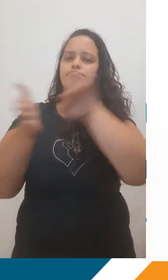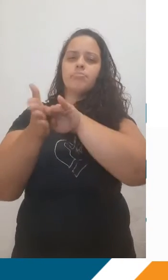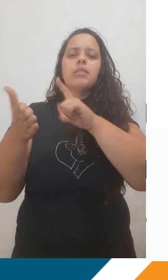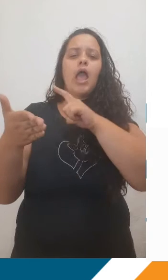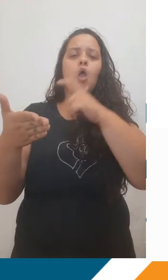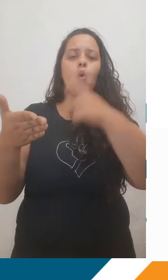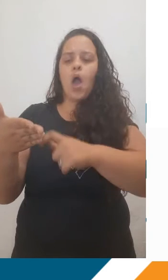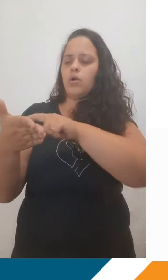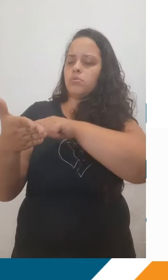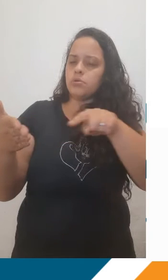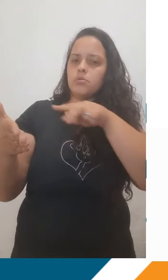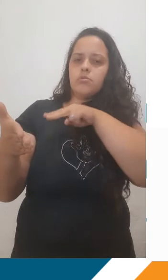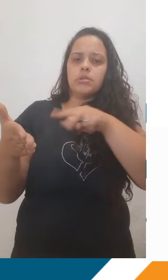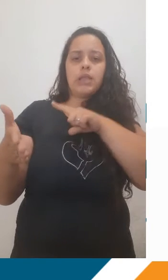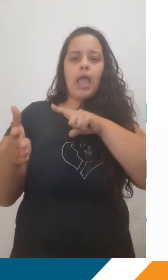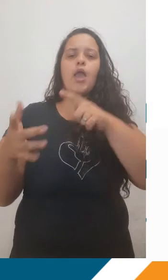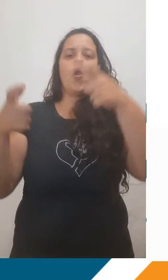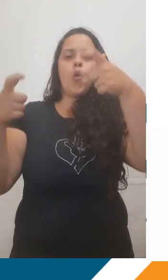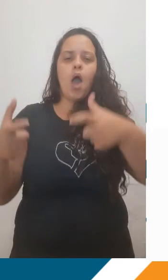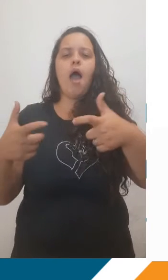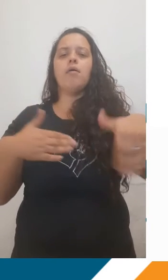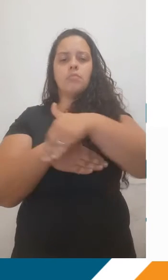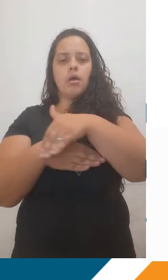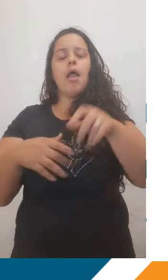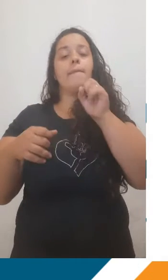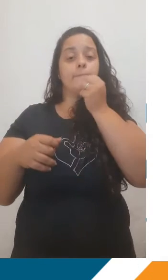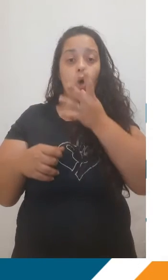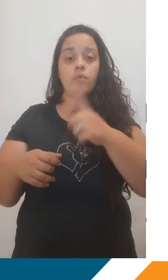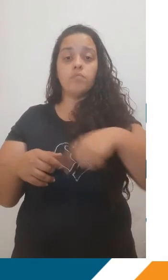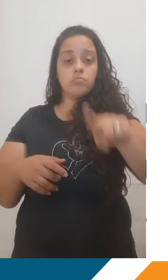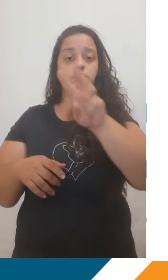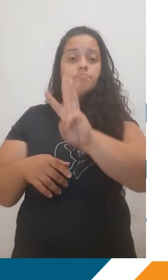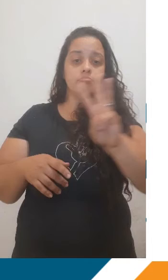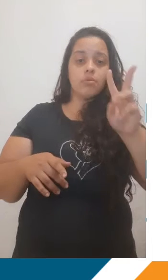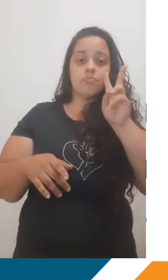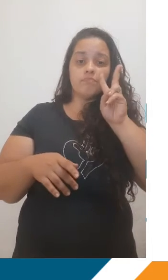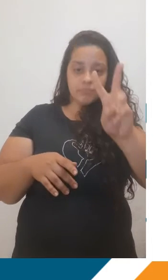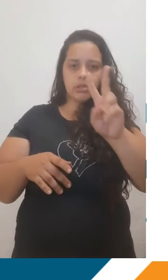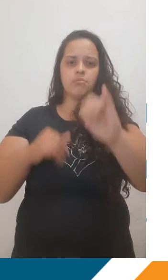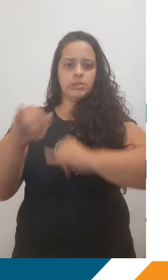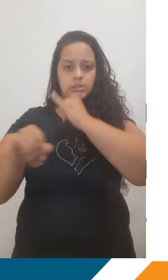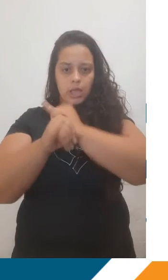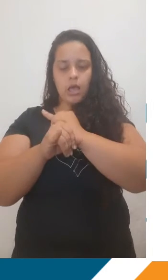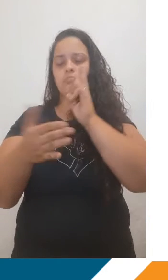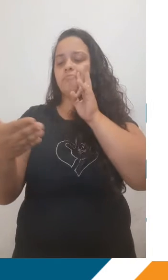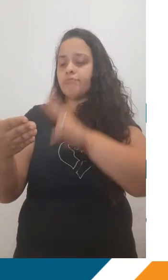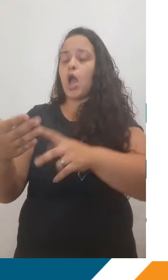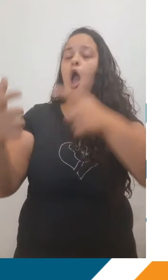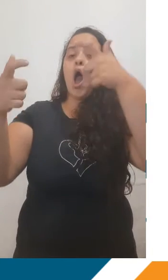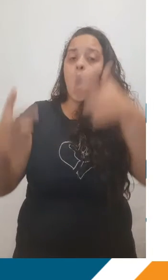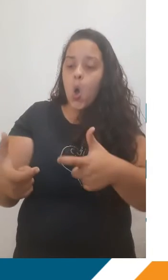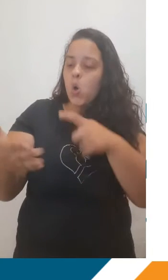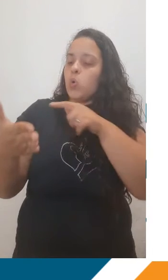realização da prova. Então, quando sair o CCI, né, você vai lá no site do vestibular ou do Enem e